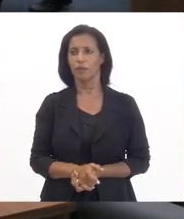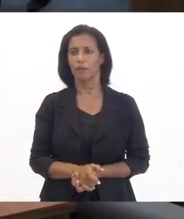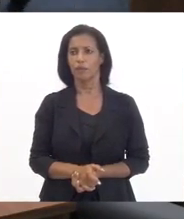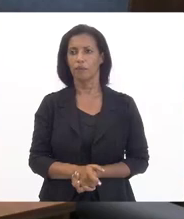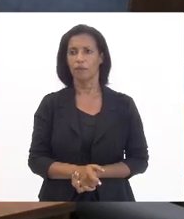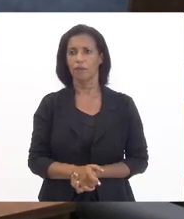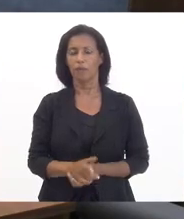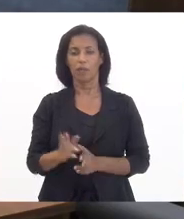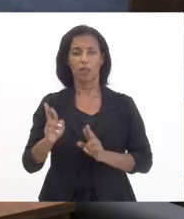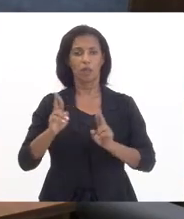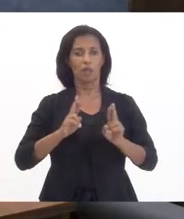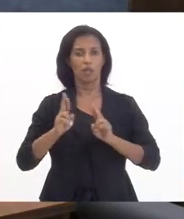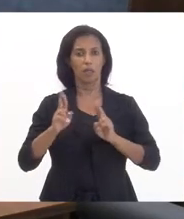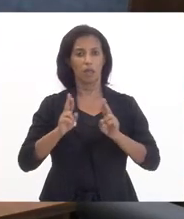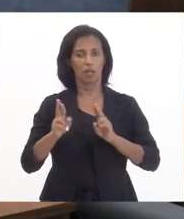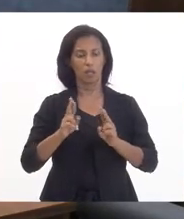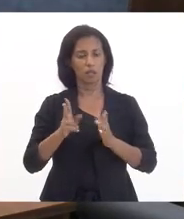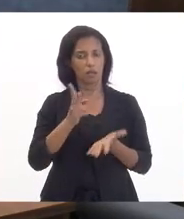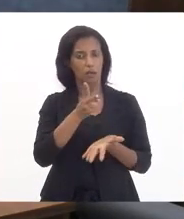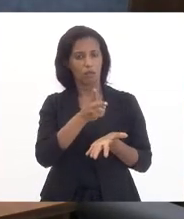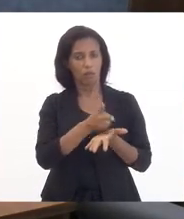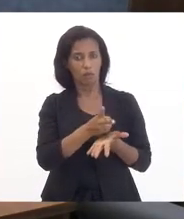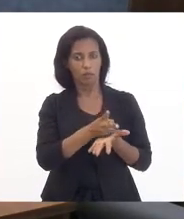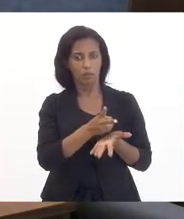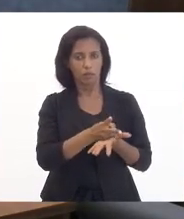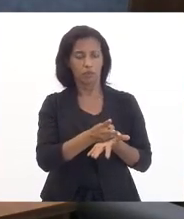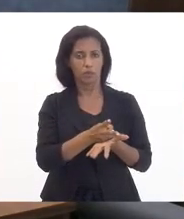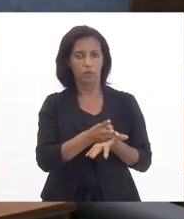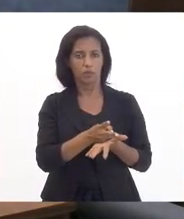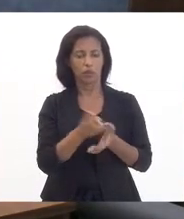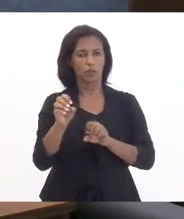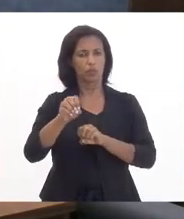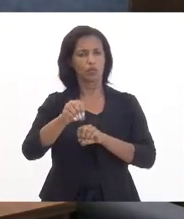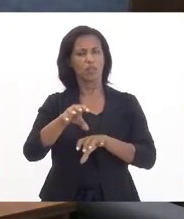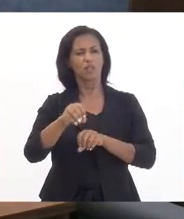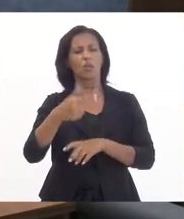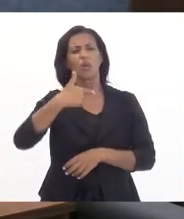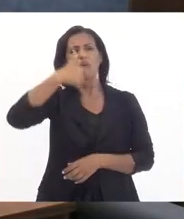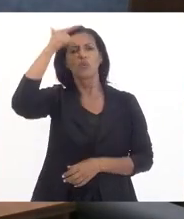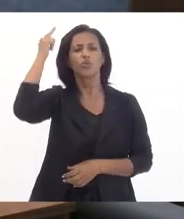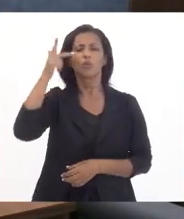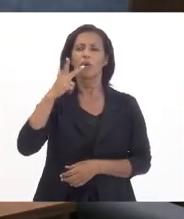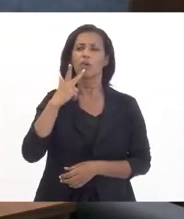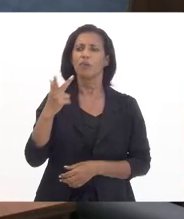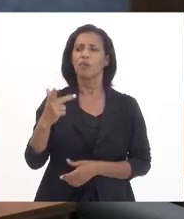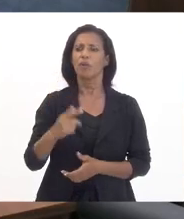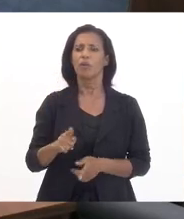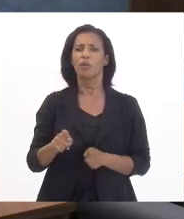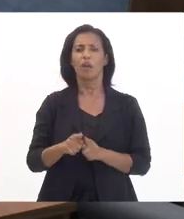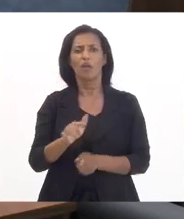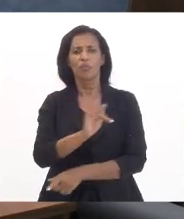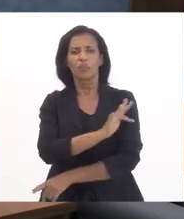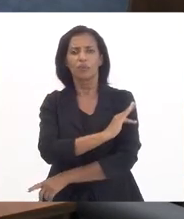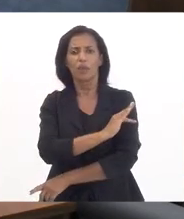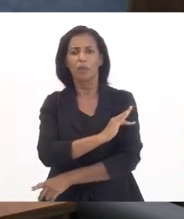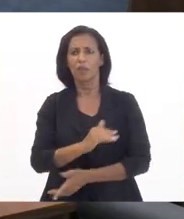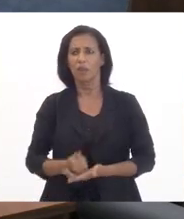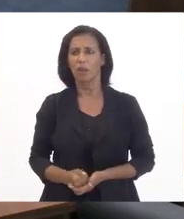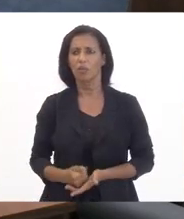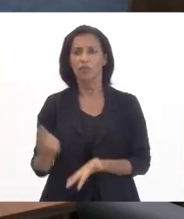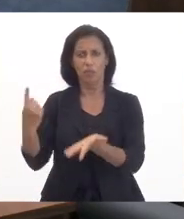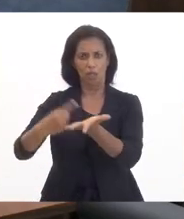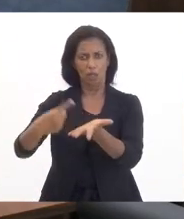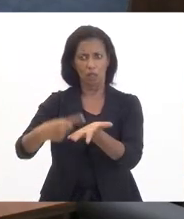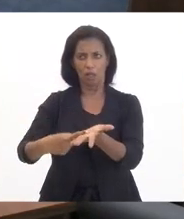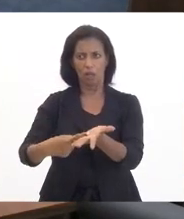que em relação à manutenção do ensino. O Luiz Paulo falou também que isso não seria fundamental, né? Não, já está acordado,